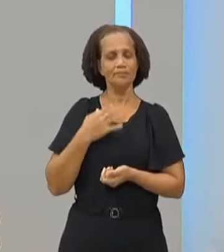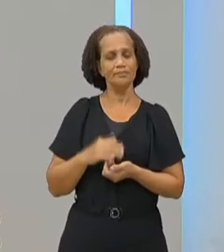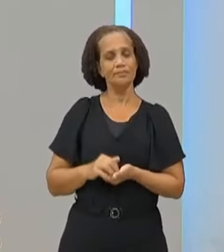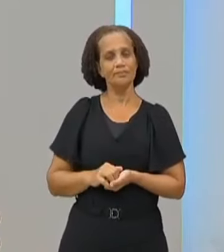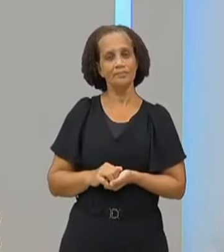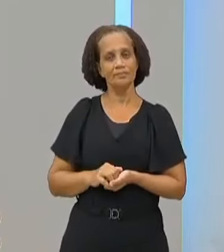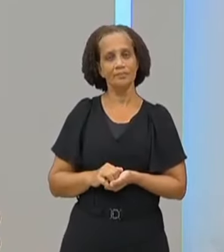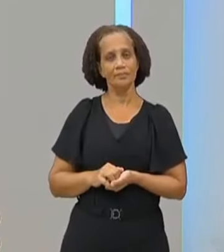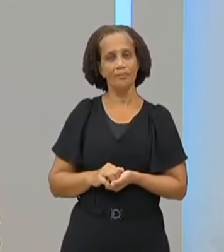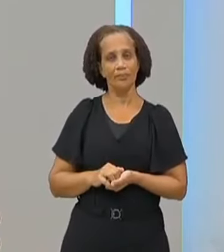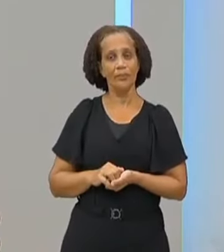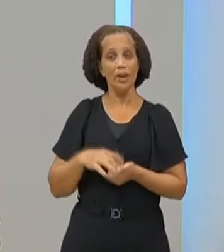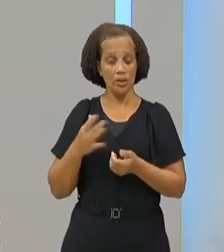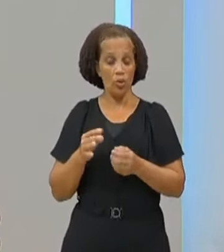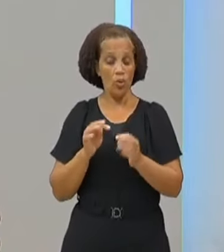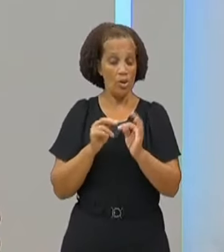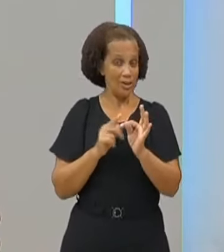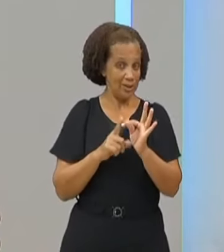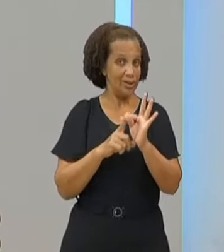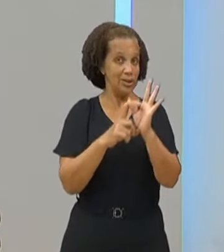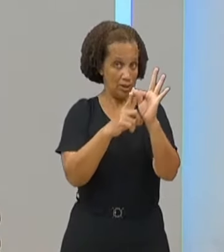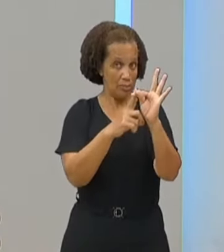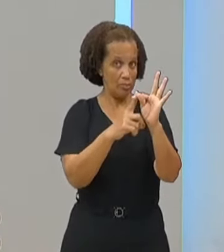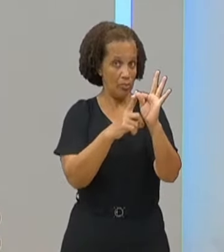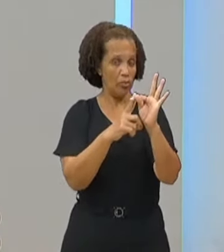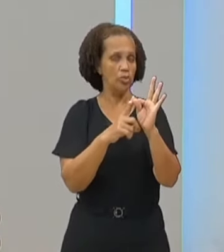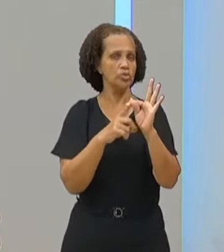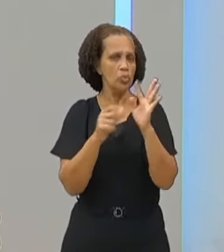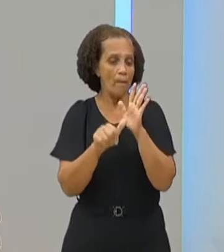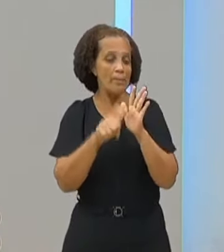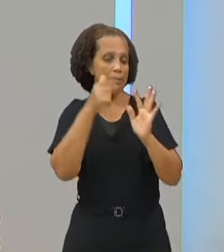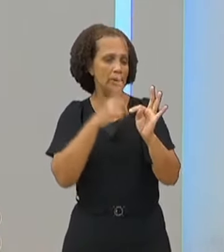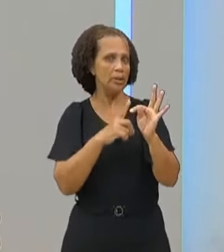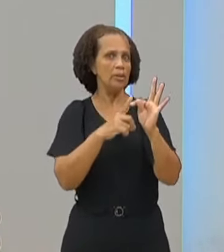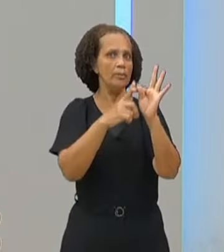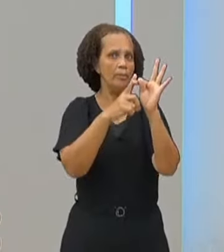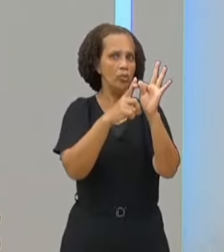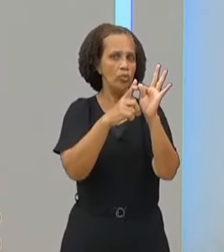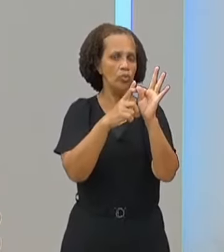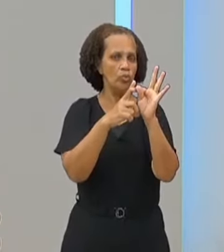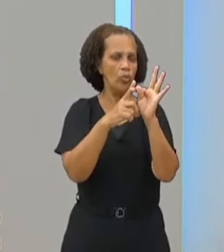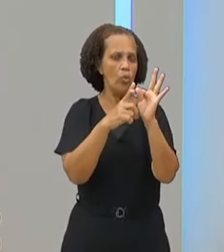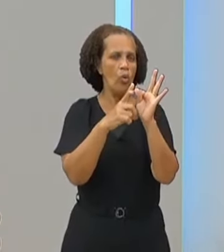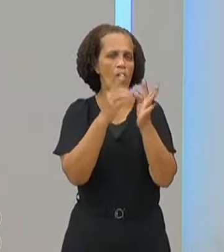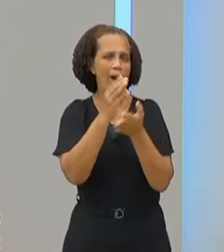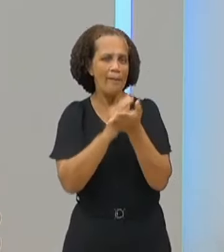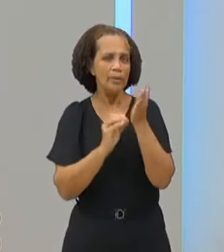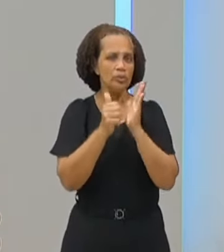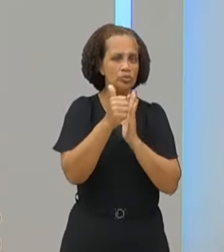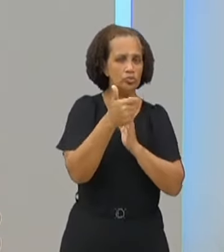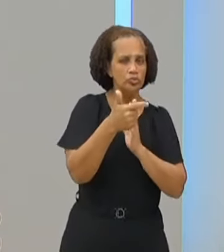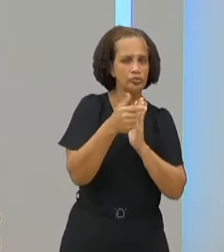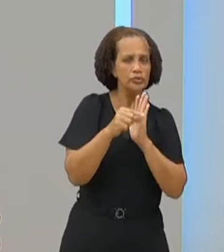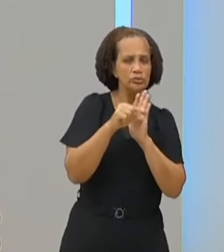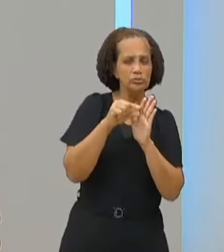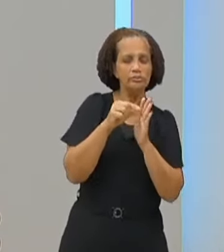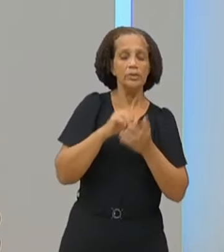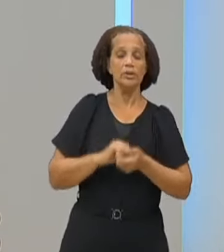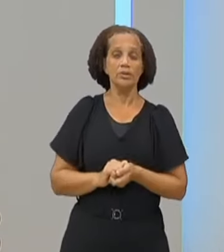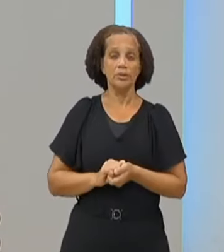a Timóteo, capítulo 3, versículo 12, ele disse que se alguém quer servir a